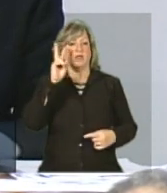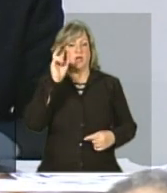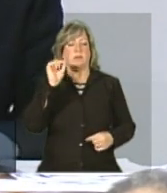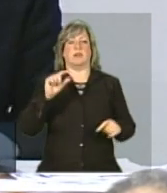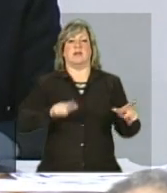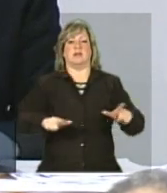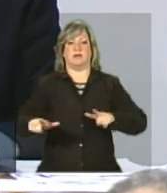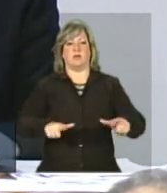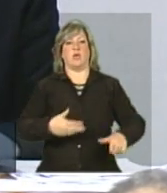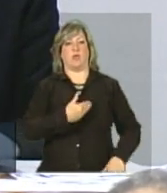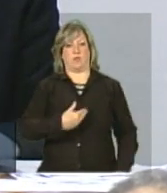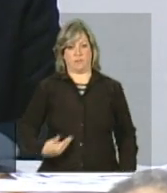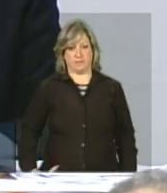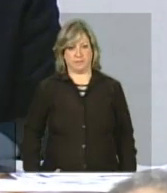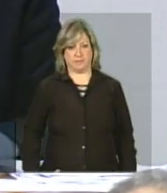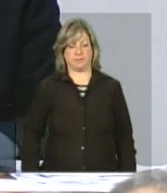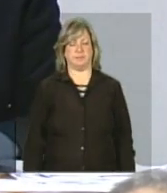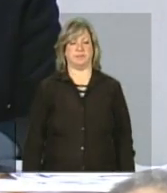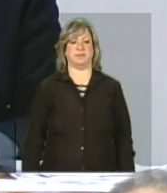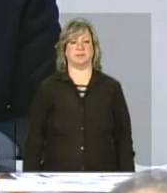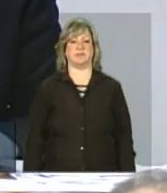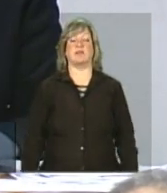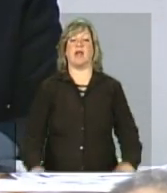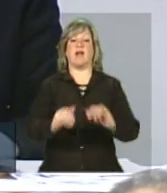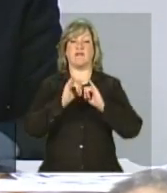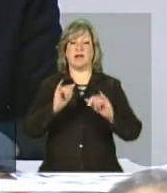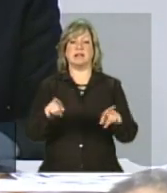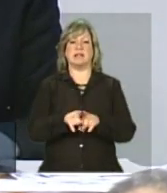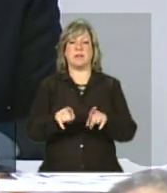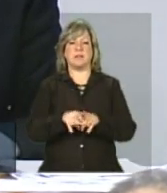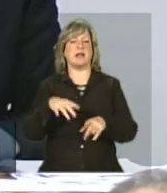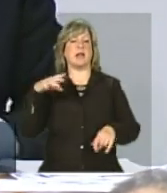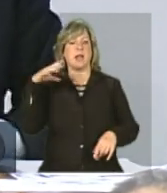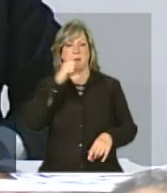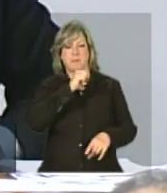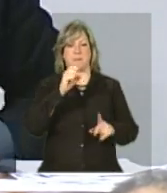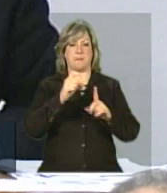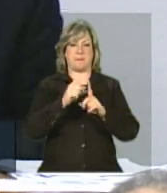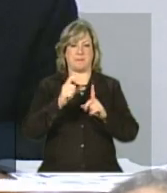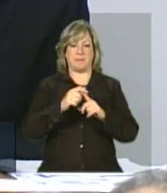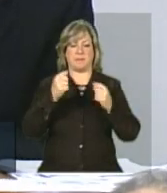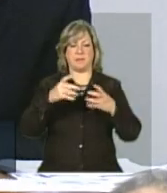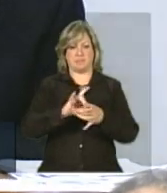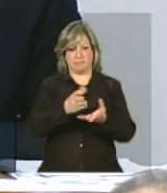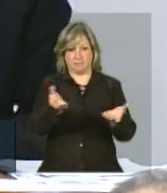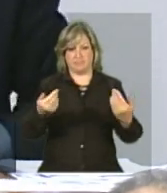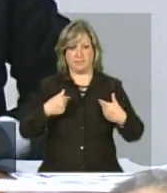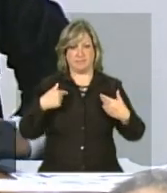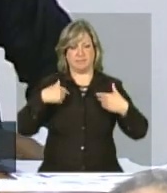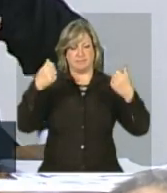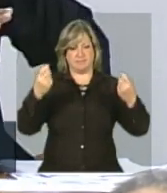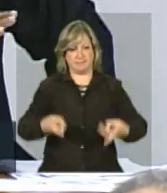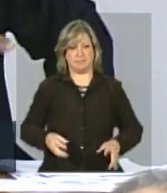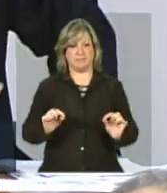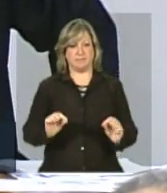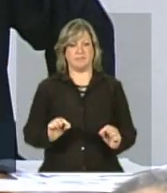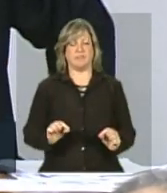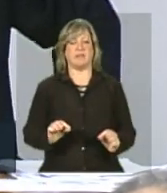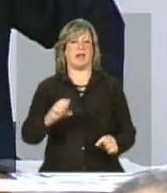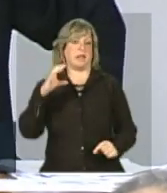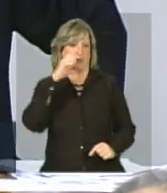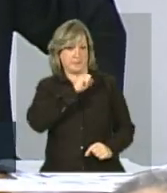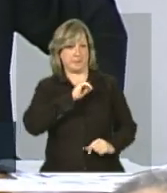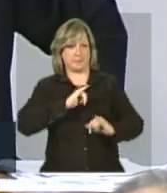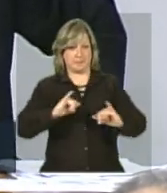atividade governamental. Dizer breves palavras, me permita, senhores presidentes, dizer brevíssimas